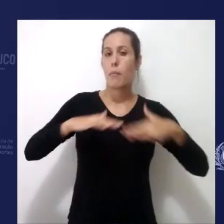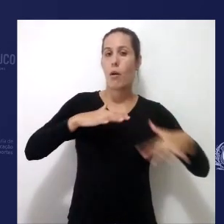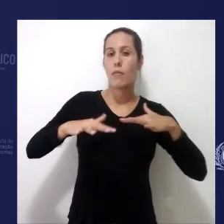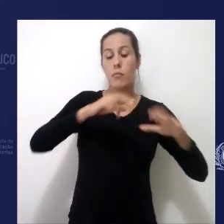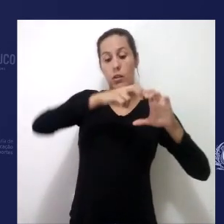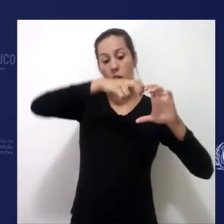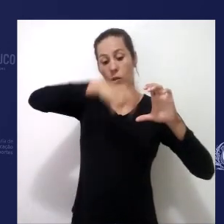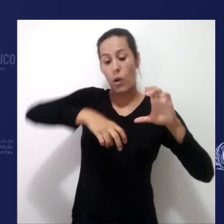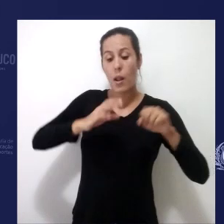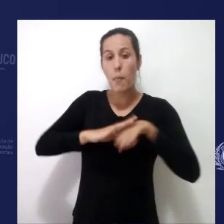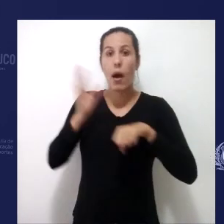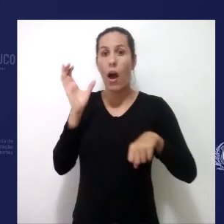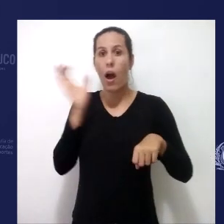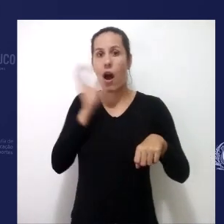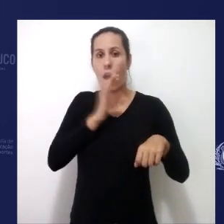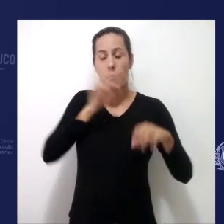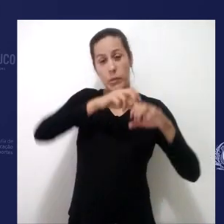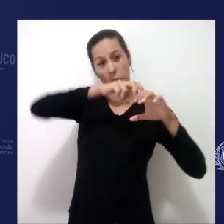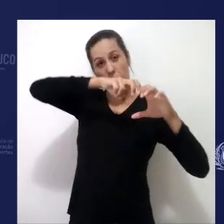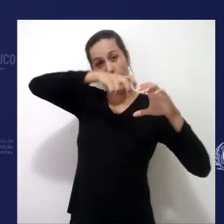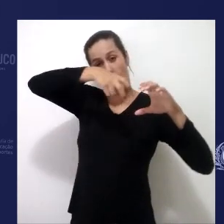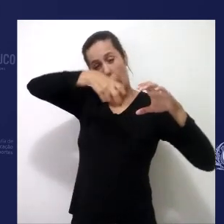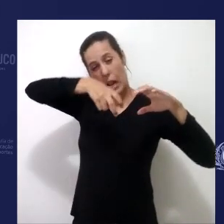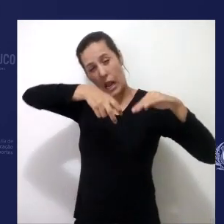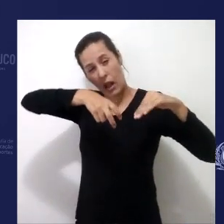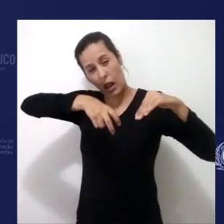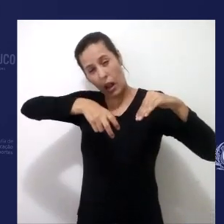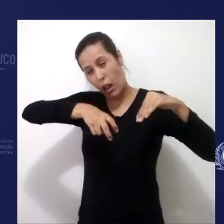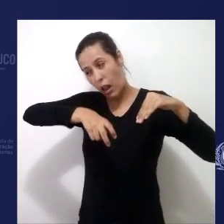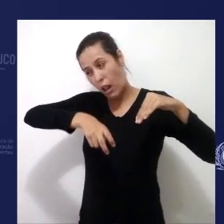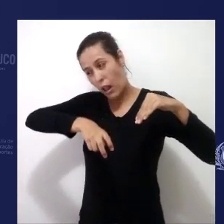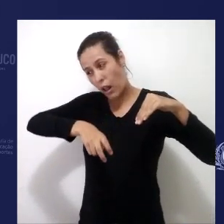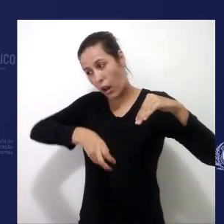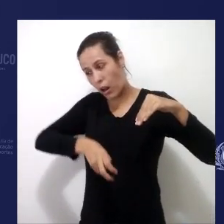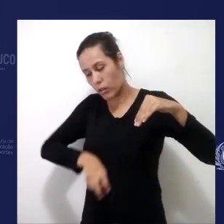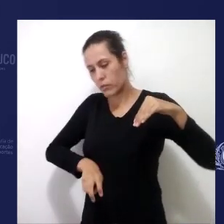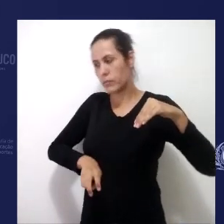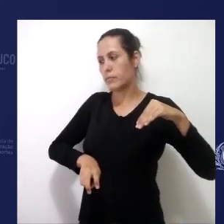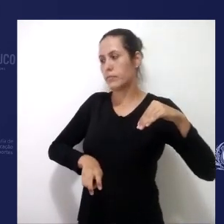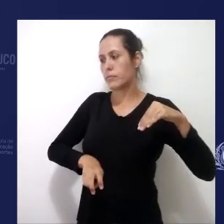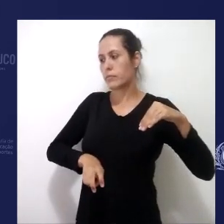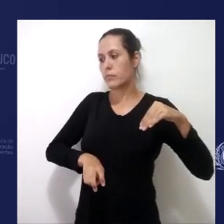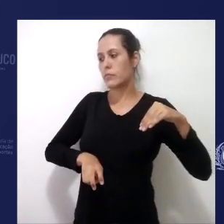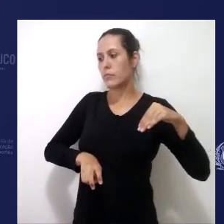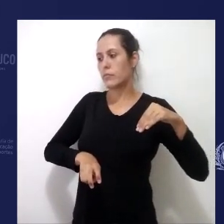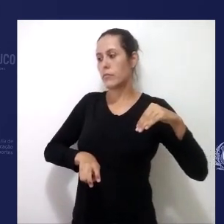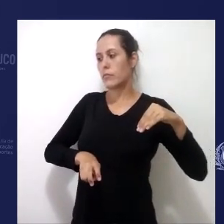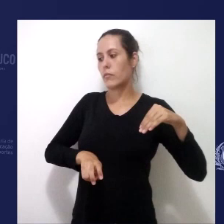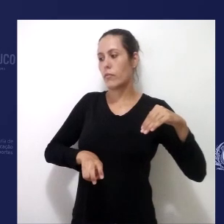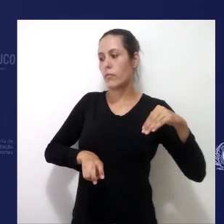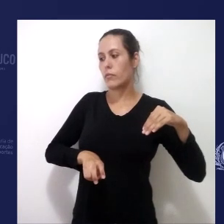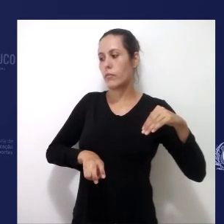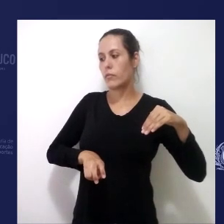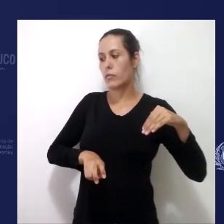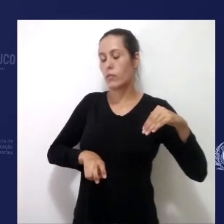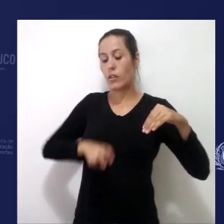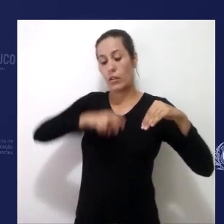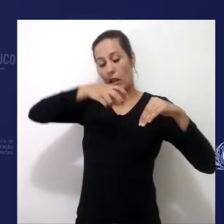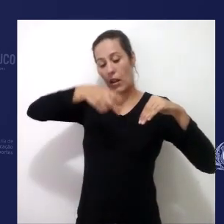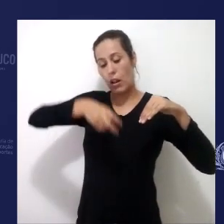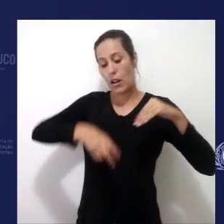o carrinho ele vai acelerar. Na base da colina B, a energia cinética